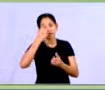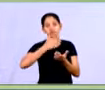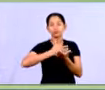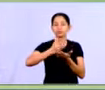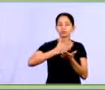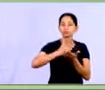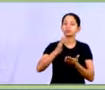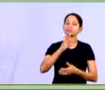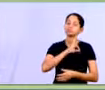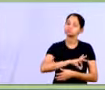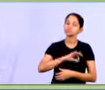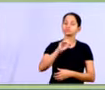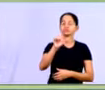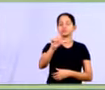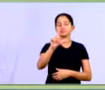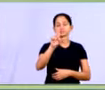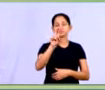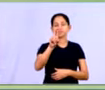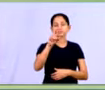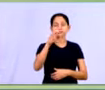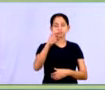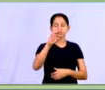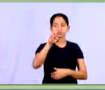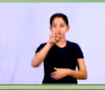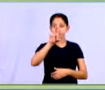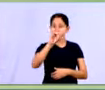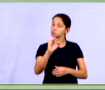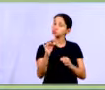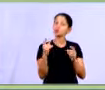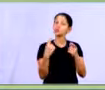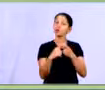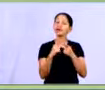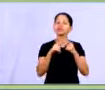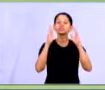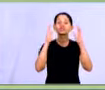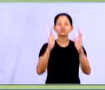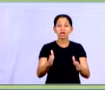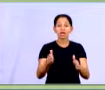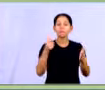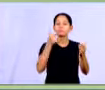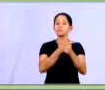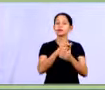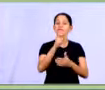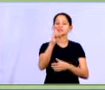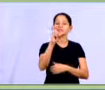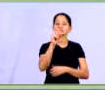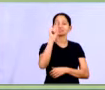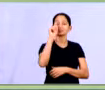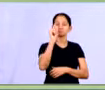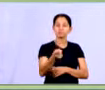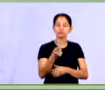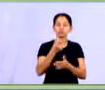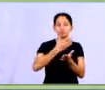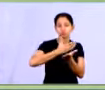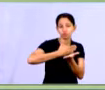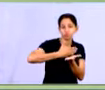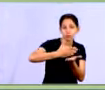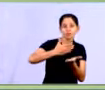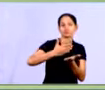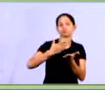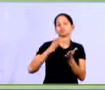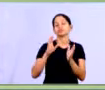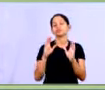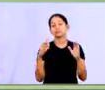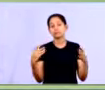mais 16.500, algum momento ali no intervalo, zerou, o negócio pagou os 50 mil que eu tinha colocado nele. Lembrando